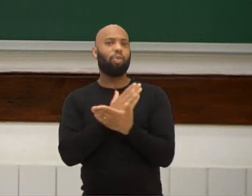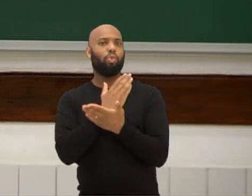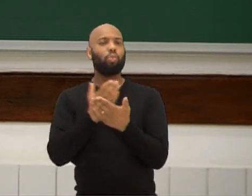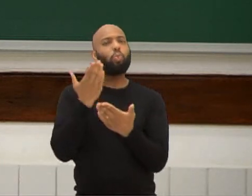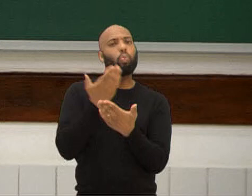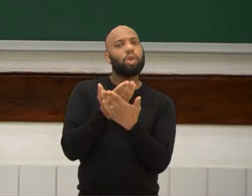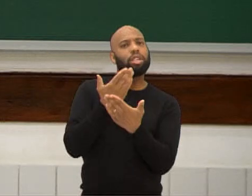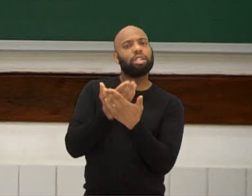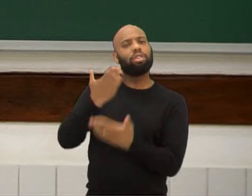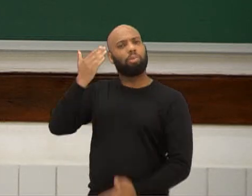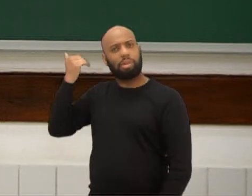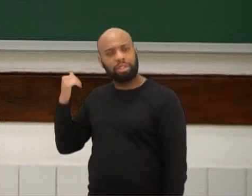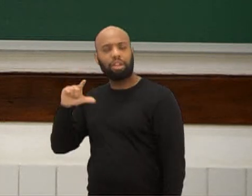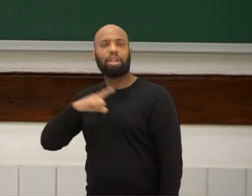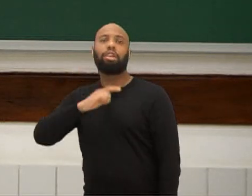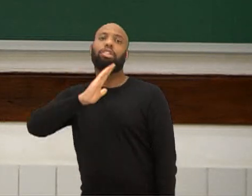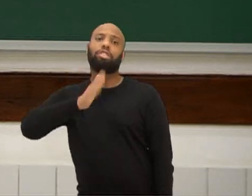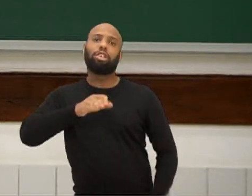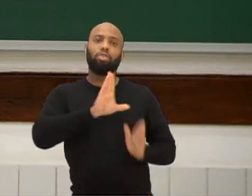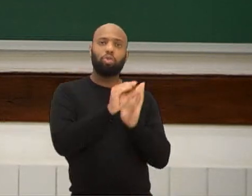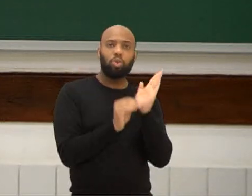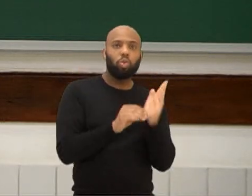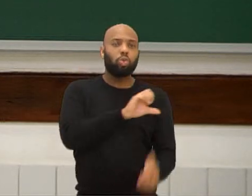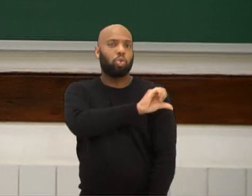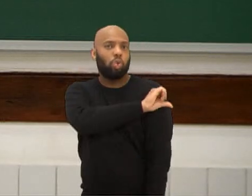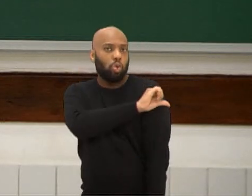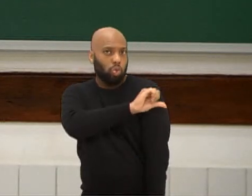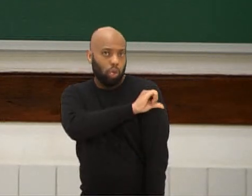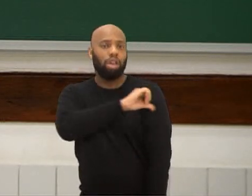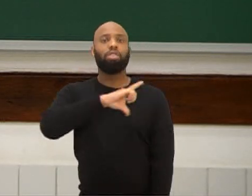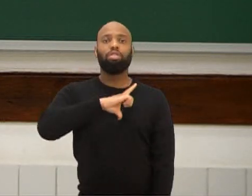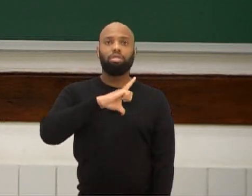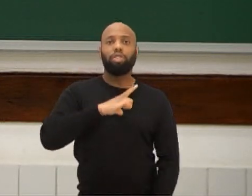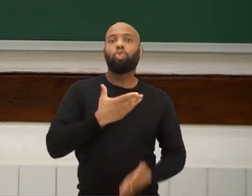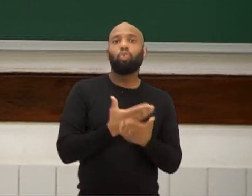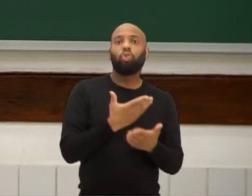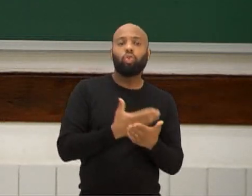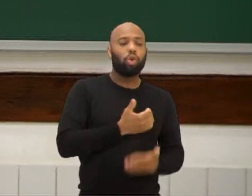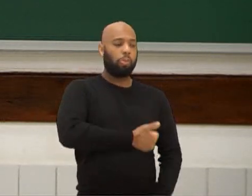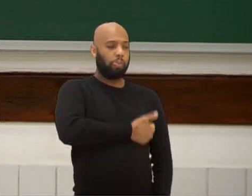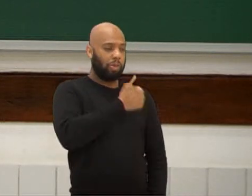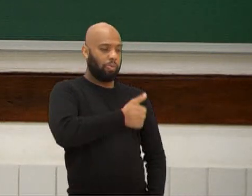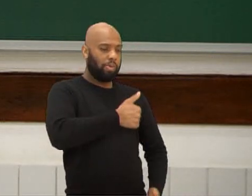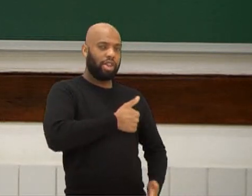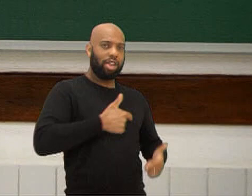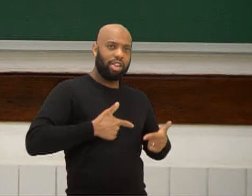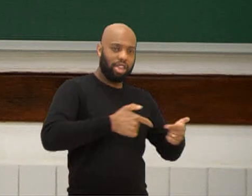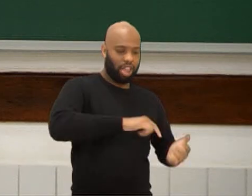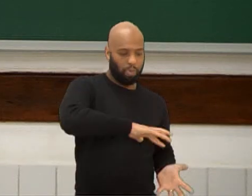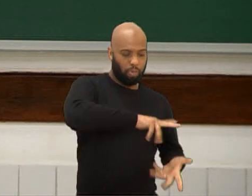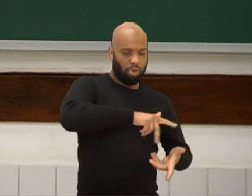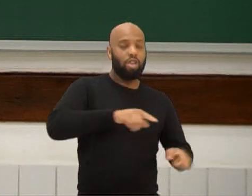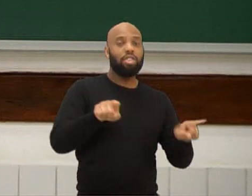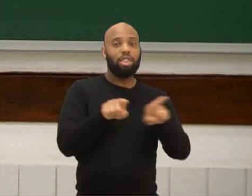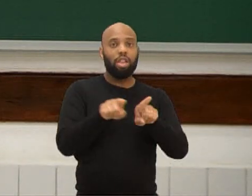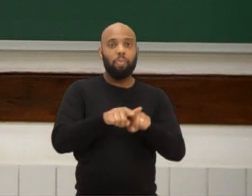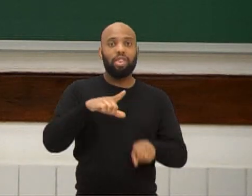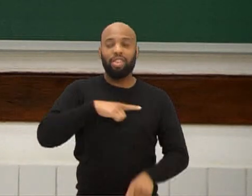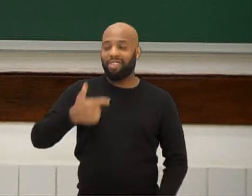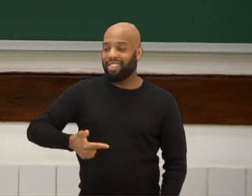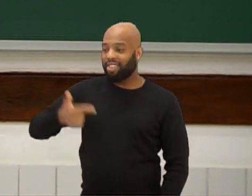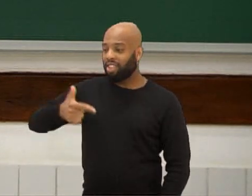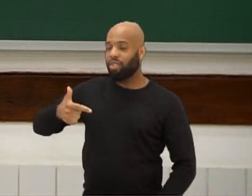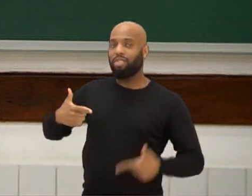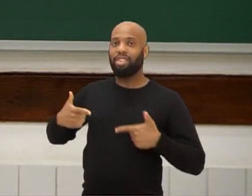algumas aulas, né, no conteúdo do 9º ano, onde a gente teve a Primeira Guerra Mundial, a gente teve a Segunda Guerra